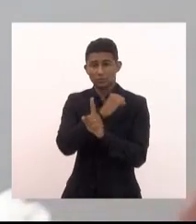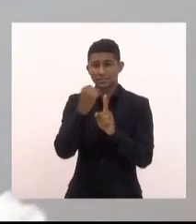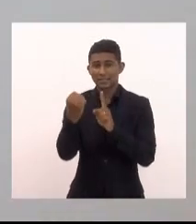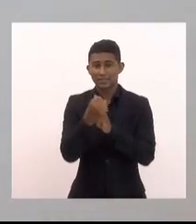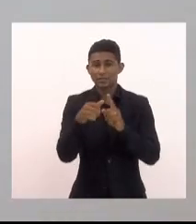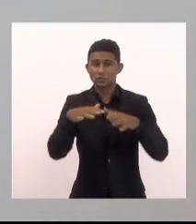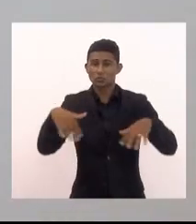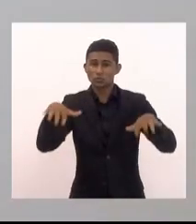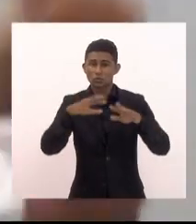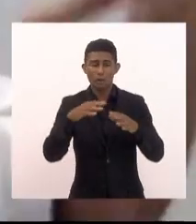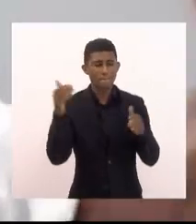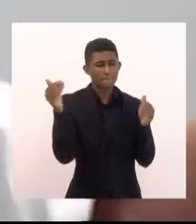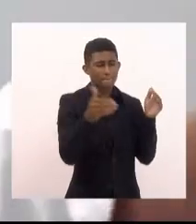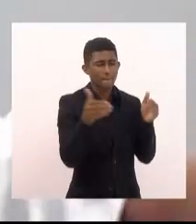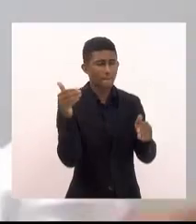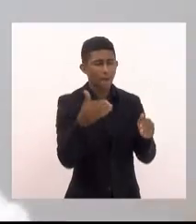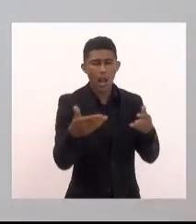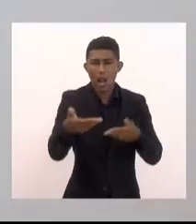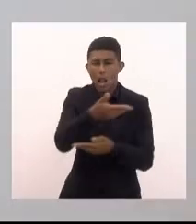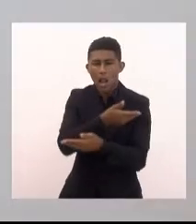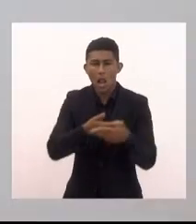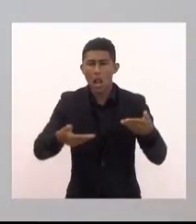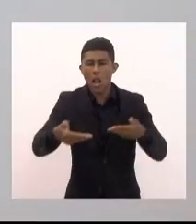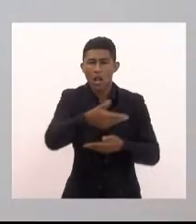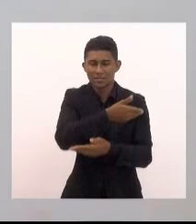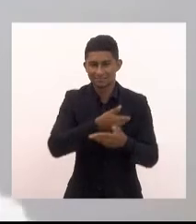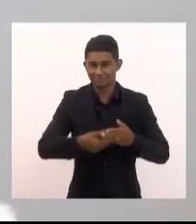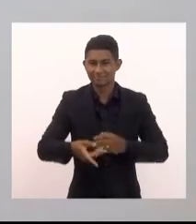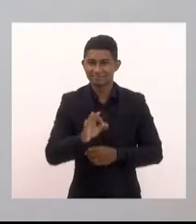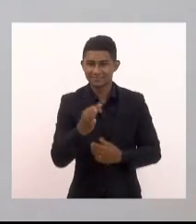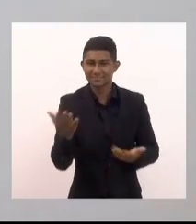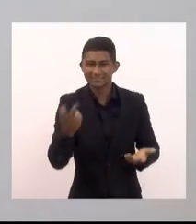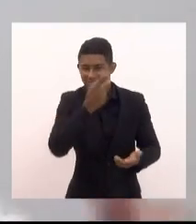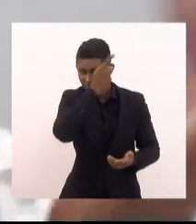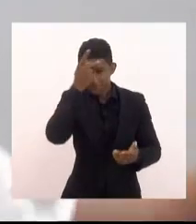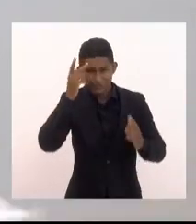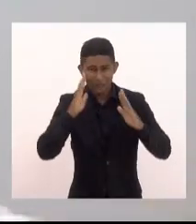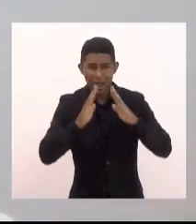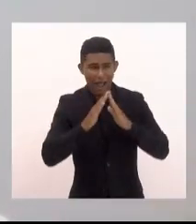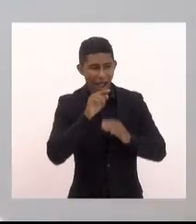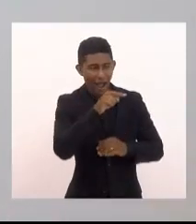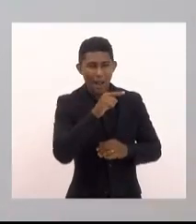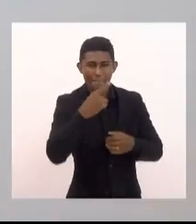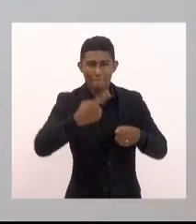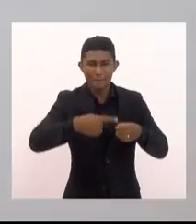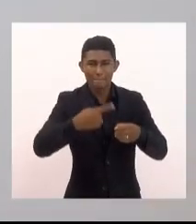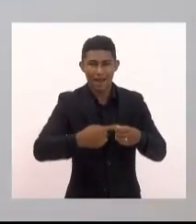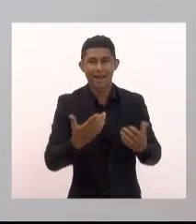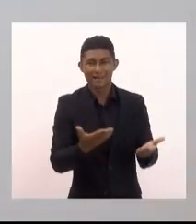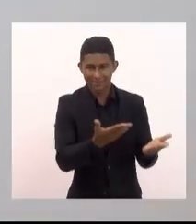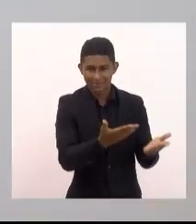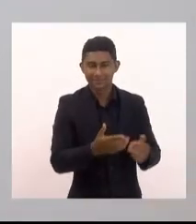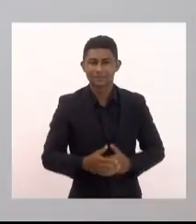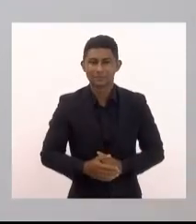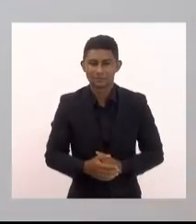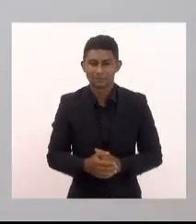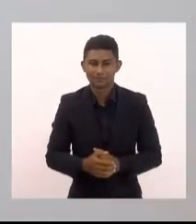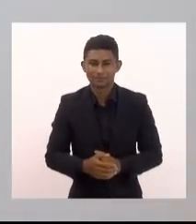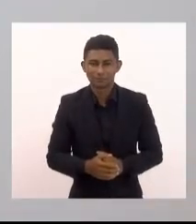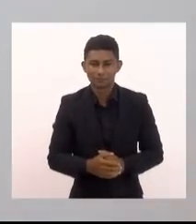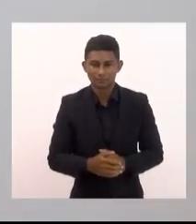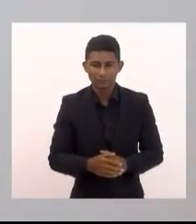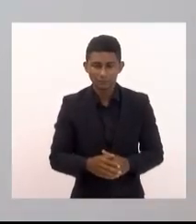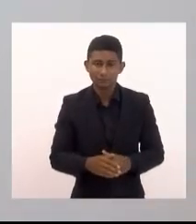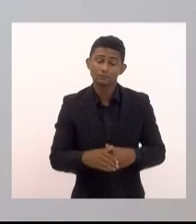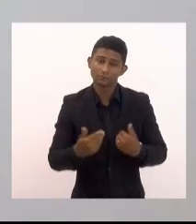bairro, também o ponto de encontro dos moradores daquele bairro e do entorno. Então, o que está